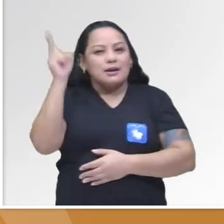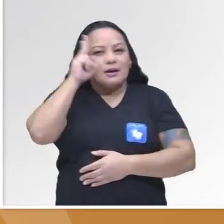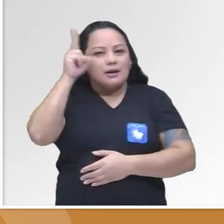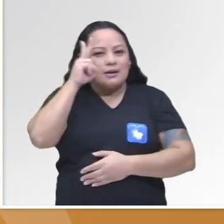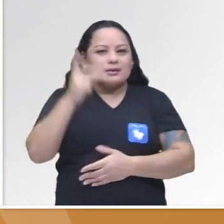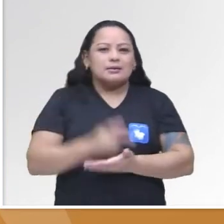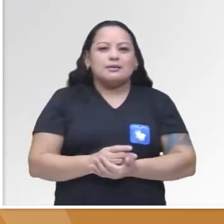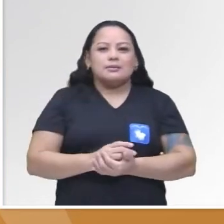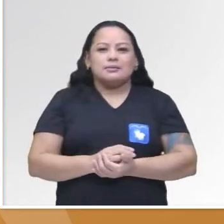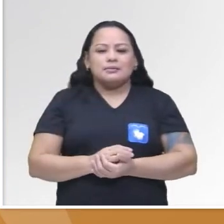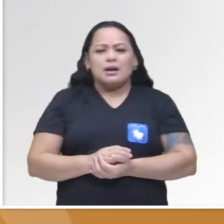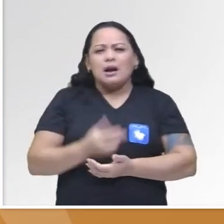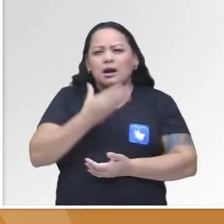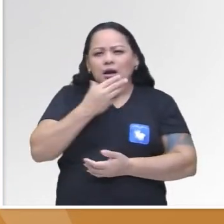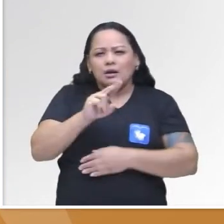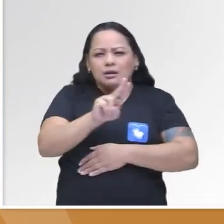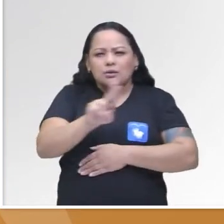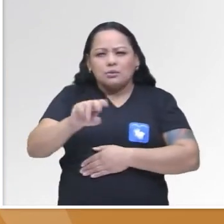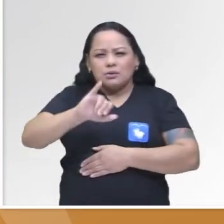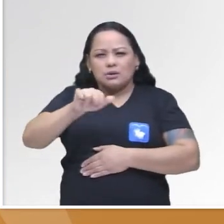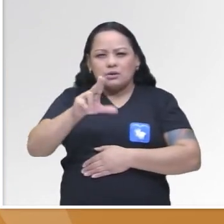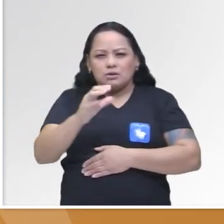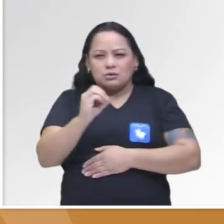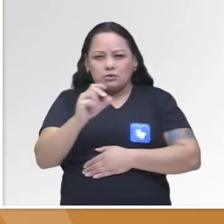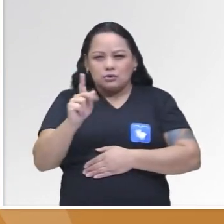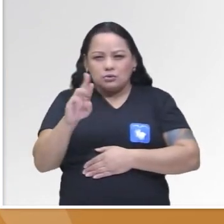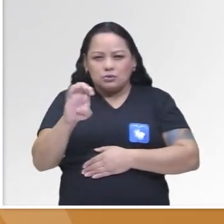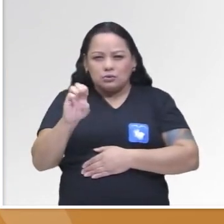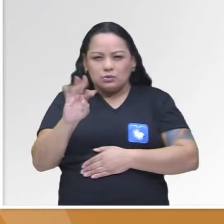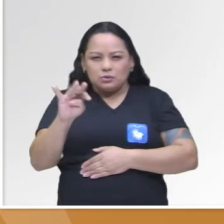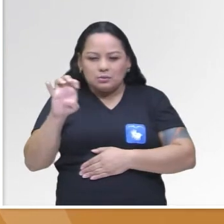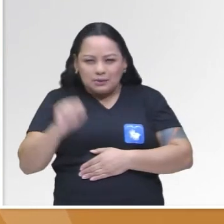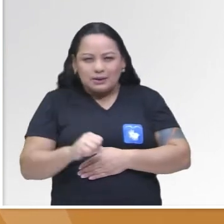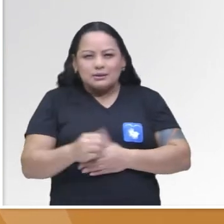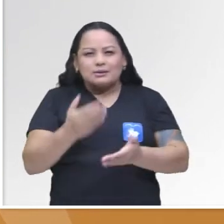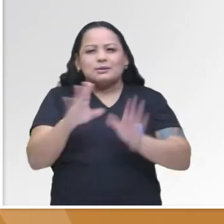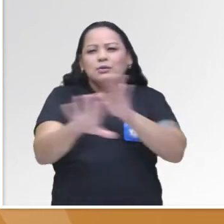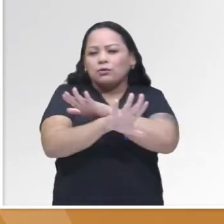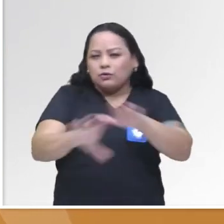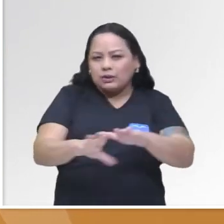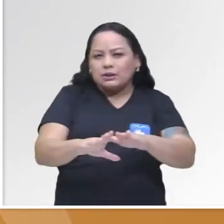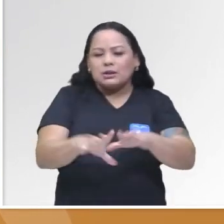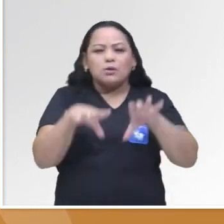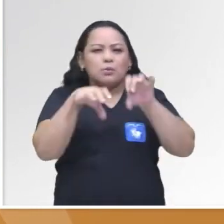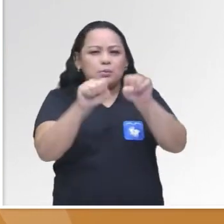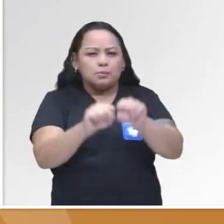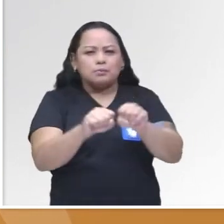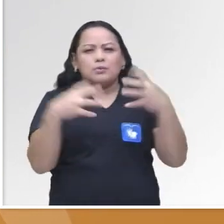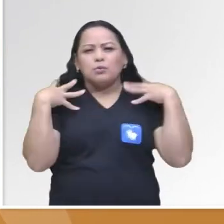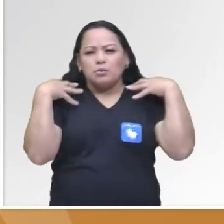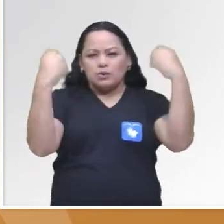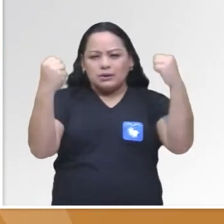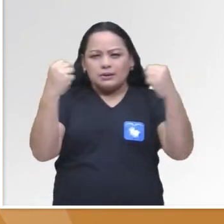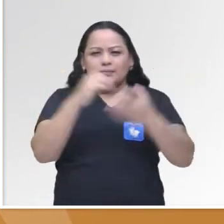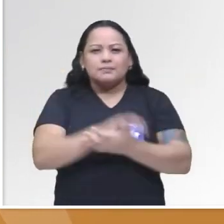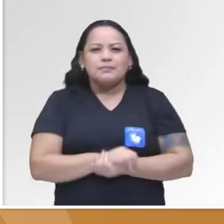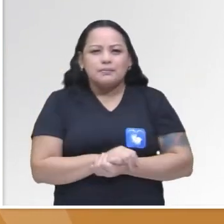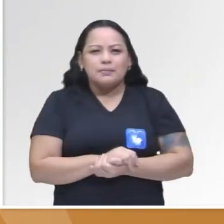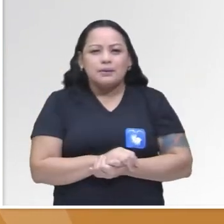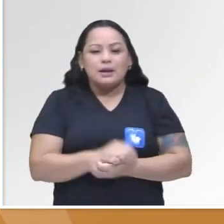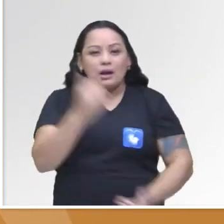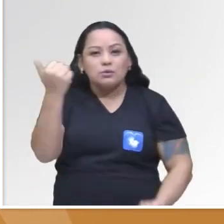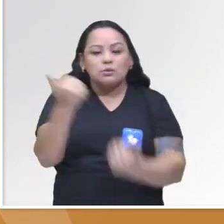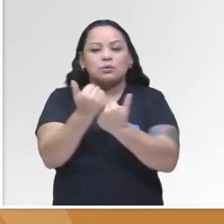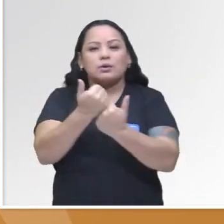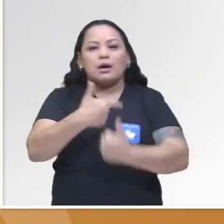Júlio Prestes na Revolução de 30 sendo derrubado do poder e foi colocado no seu lugar quem? Getúlio